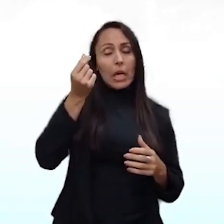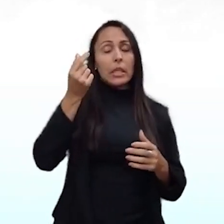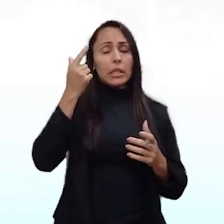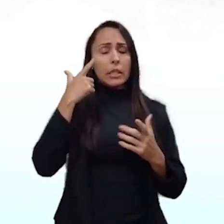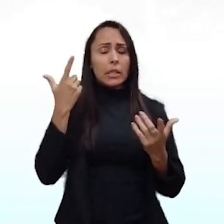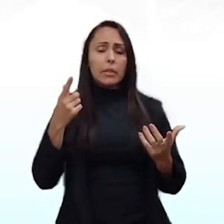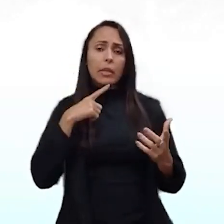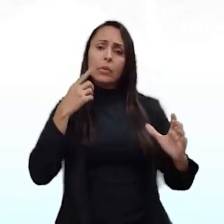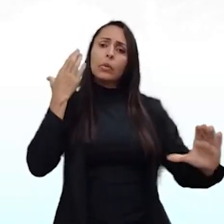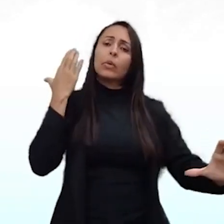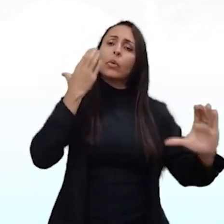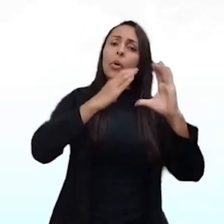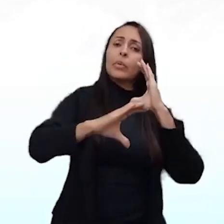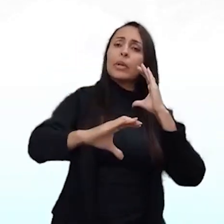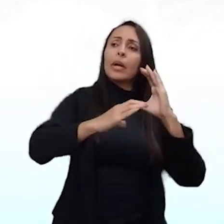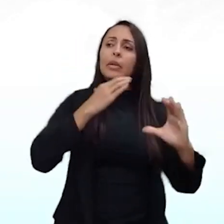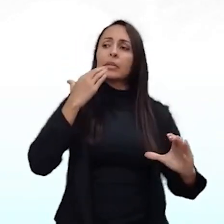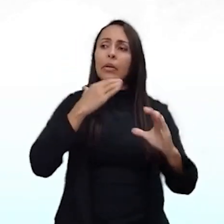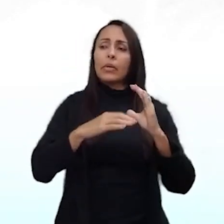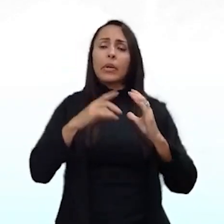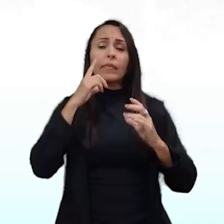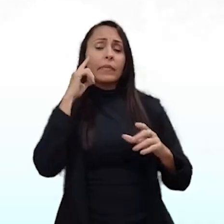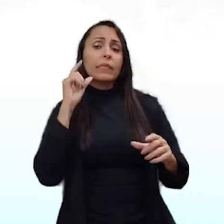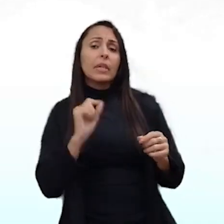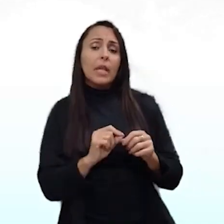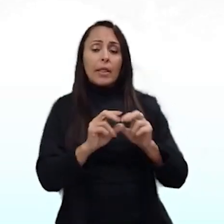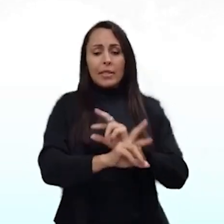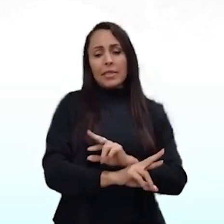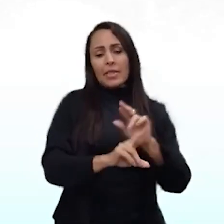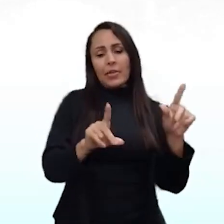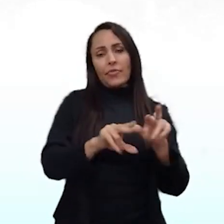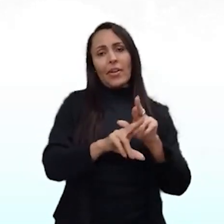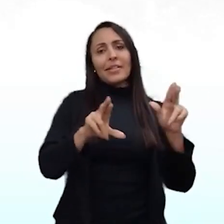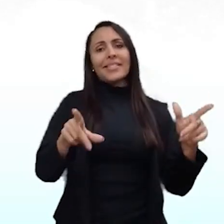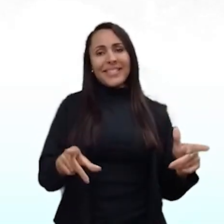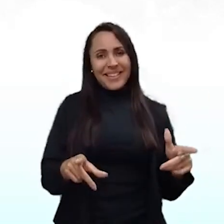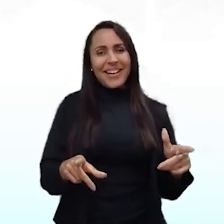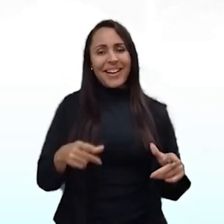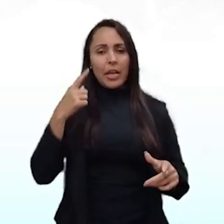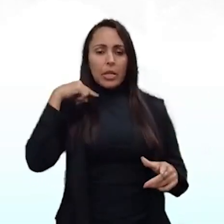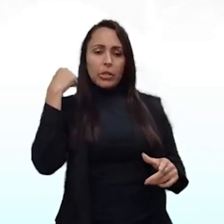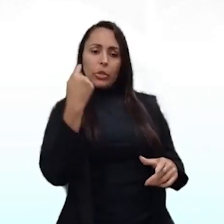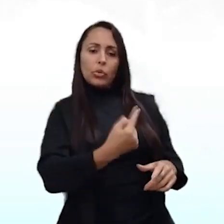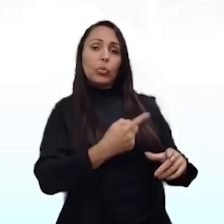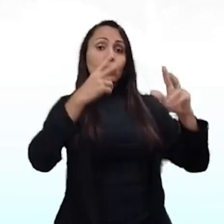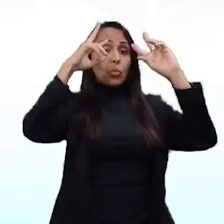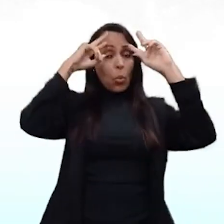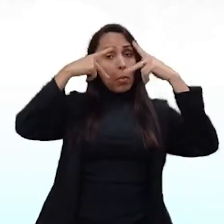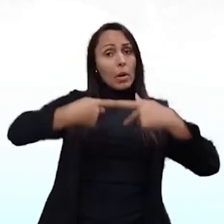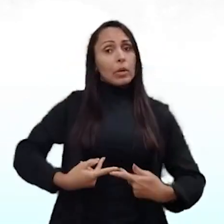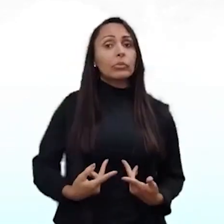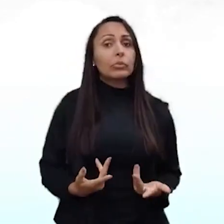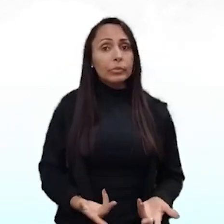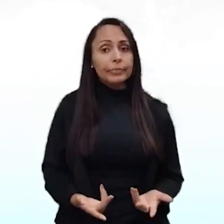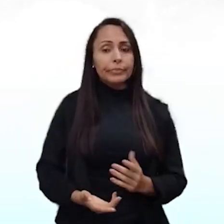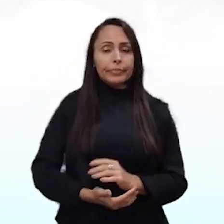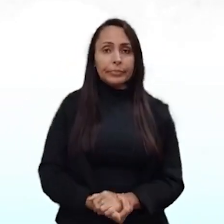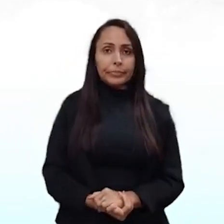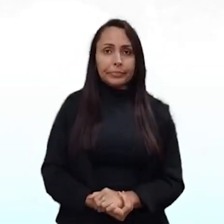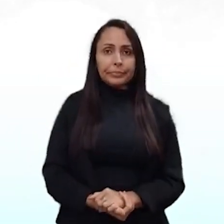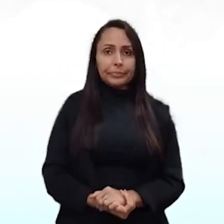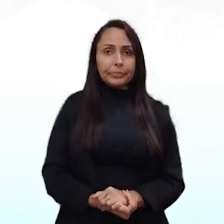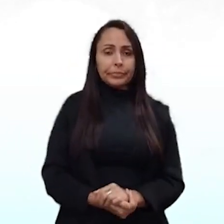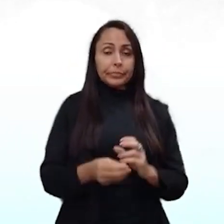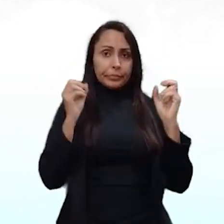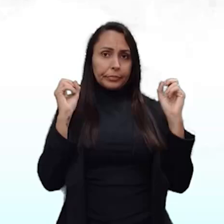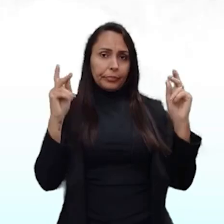de comunicação, é o que vai fazer a diferença entre nós, seres humanos, e os animais.